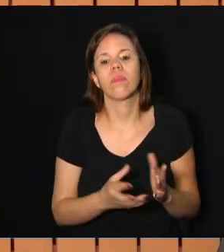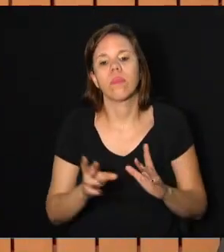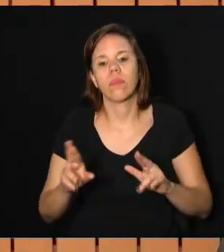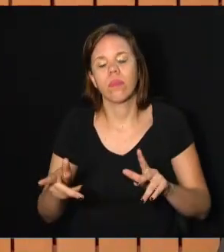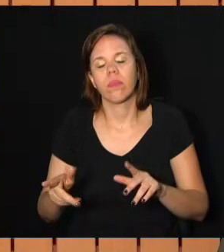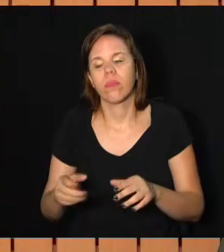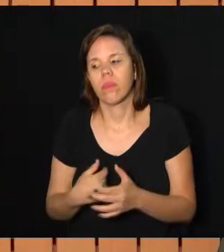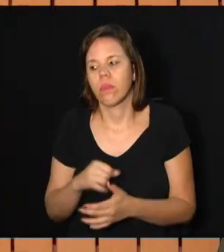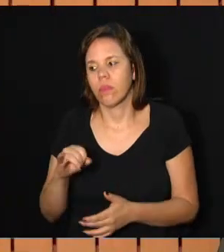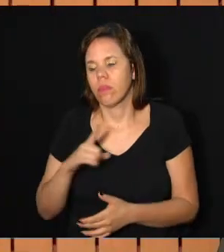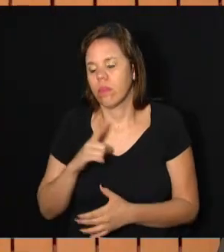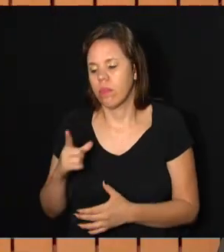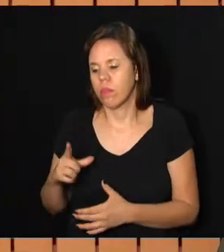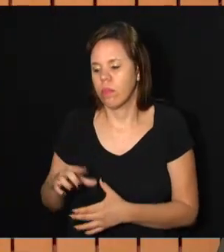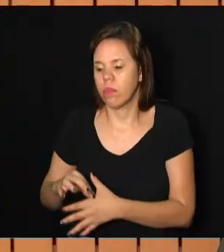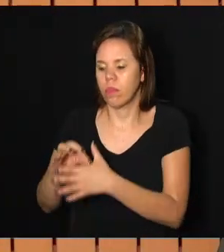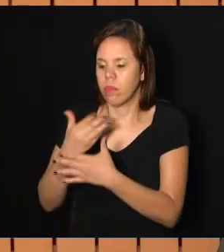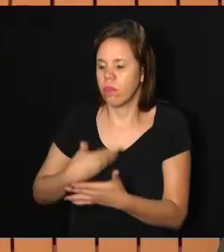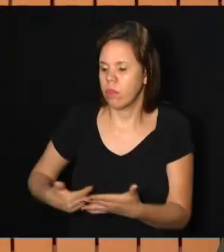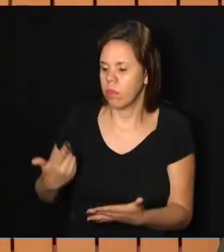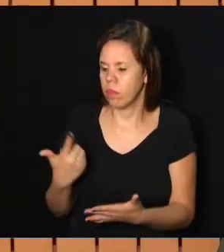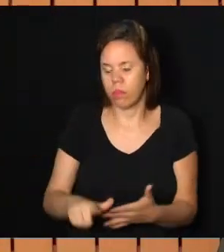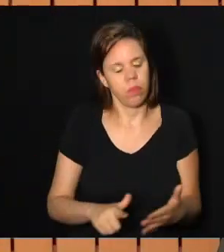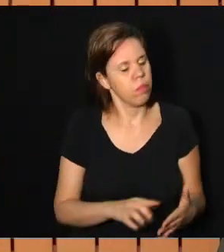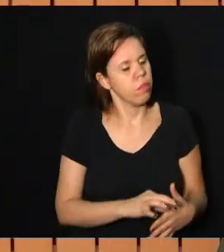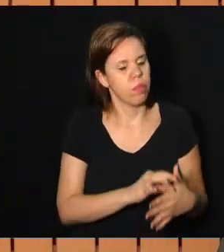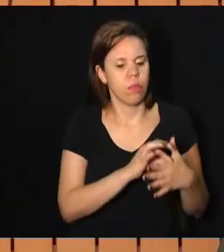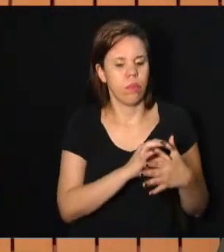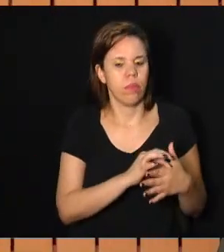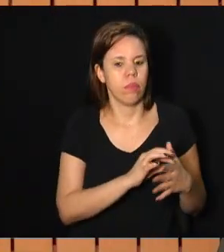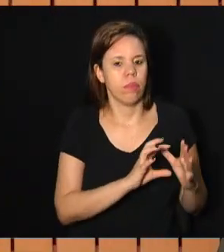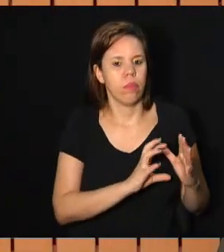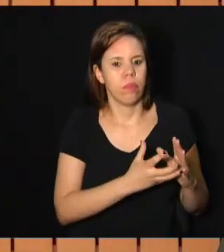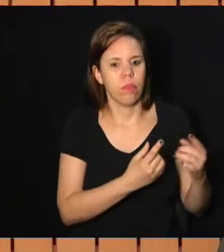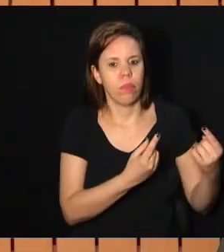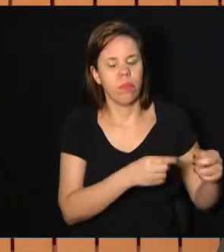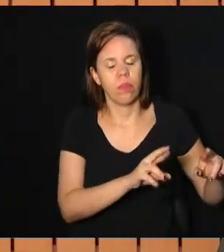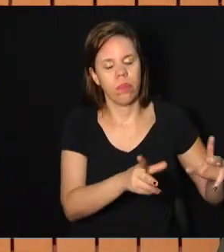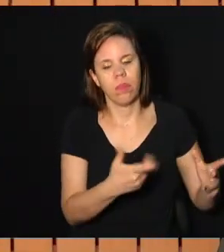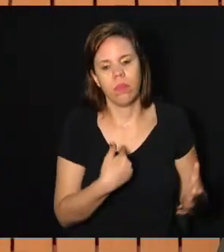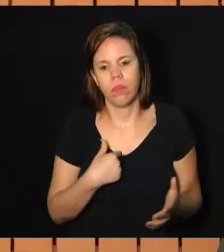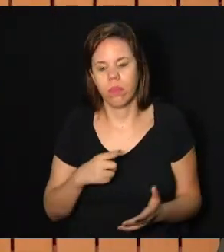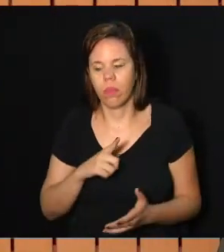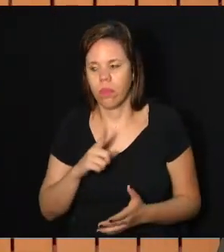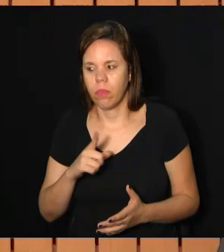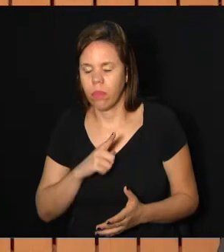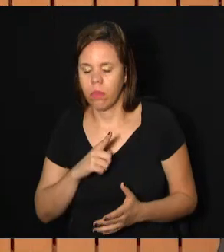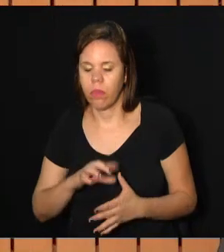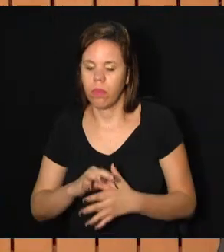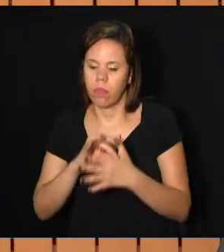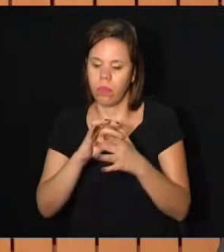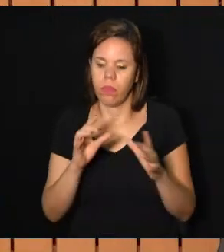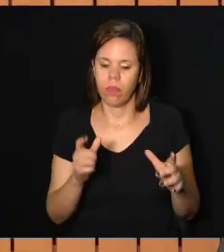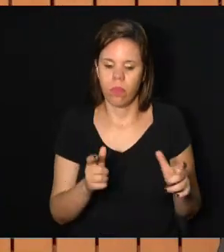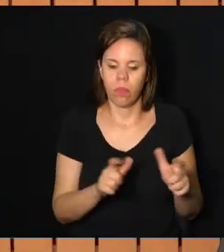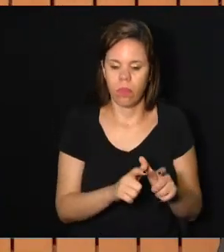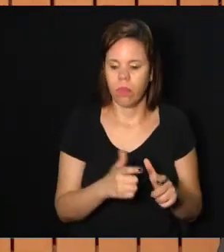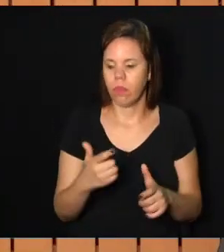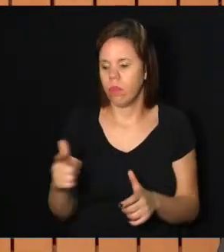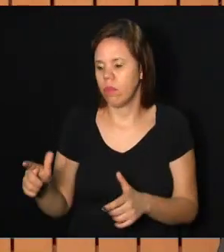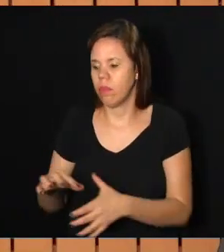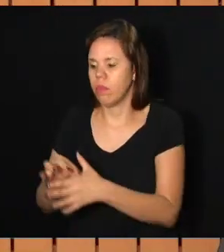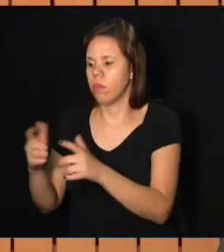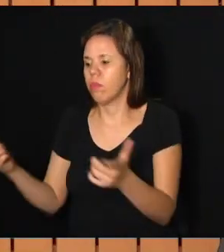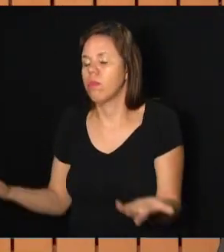tem um líder de governo, não tem um líder de oposição, aí você tem um líder de minoria, mas tem um líder de maioria, então, para